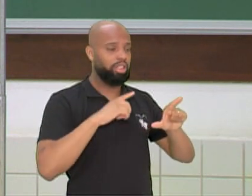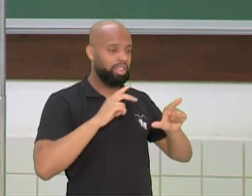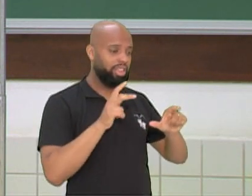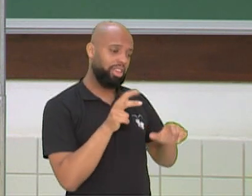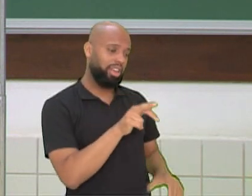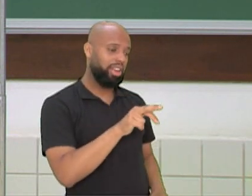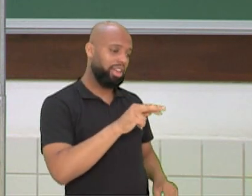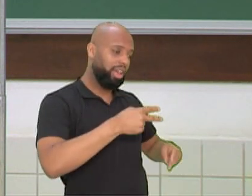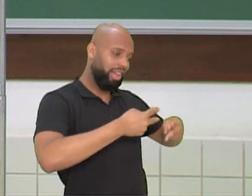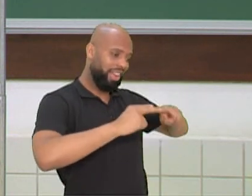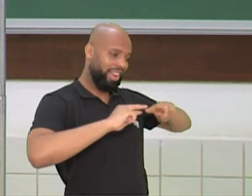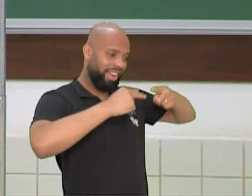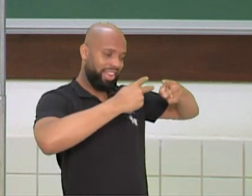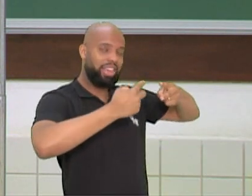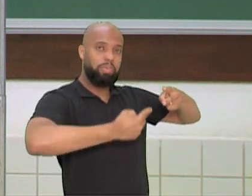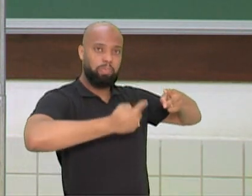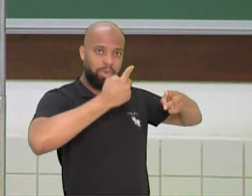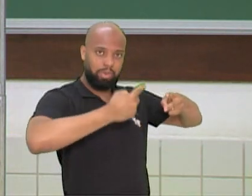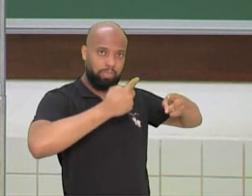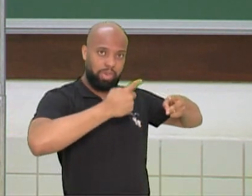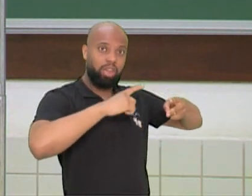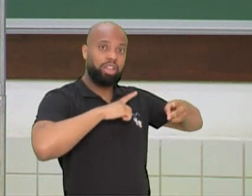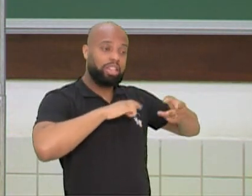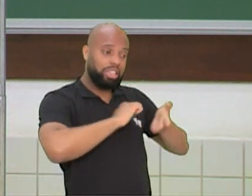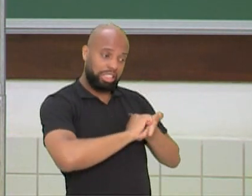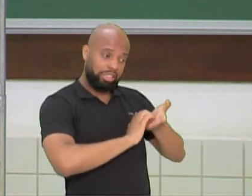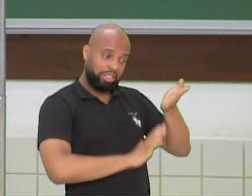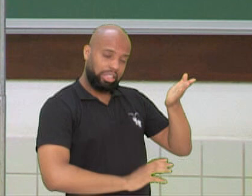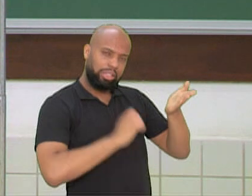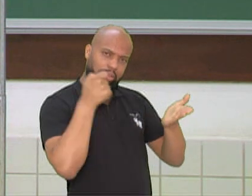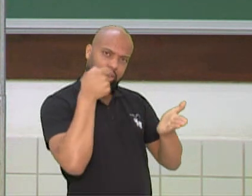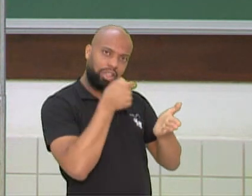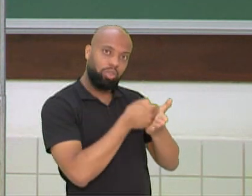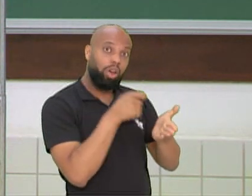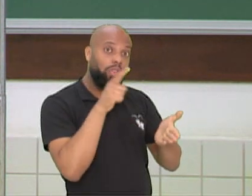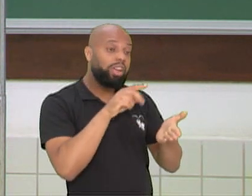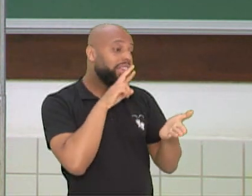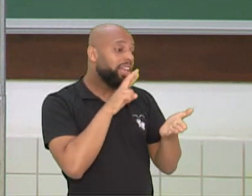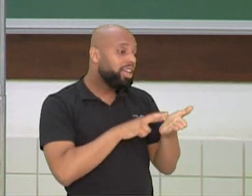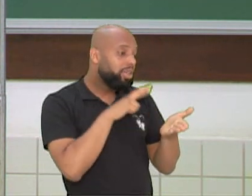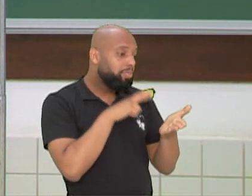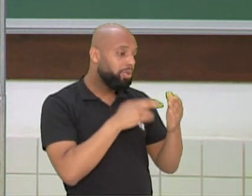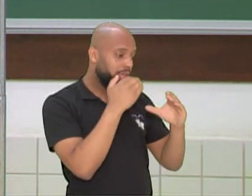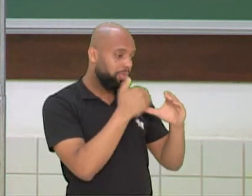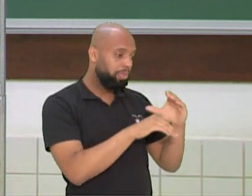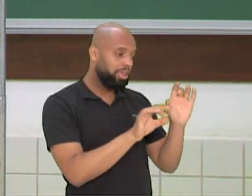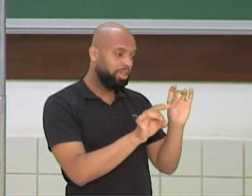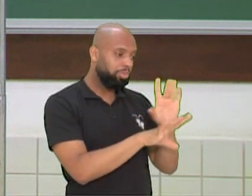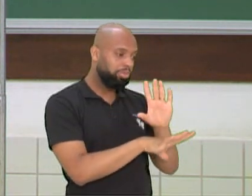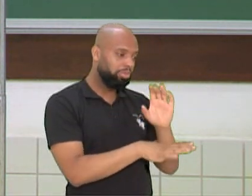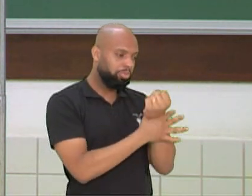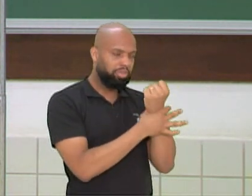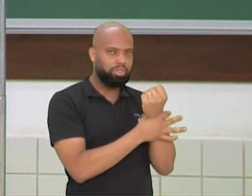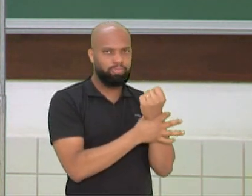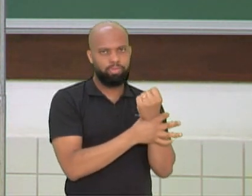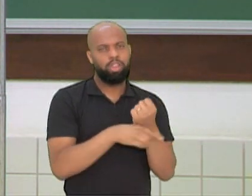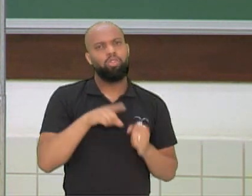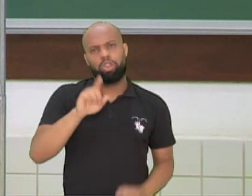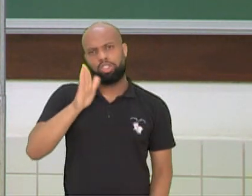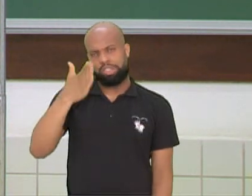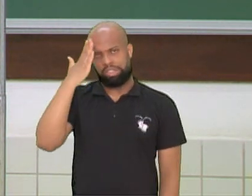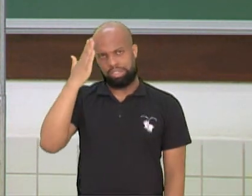no primeiro link que registra sua presença e clicar no segundo link que é as suas atividades, conforme você negociou com o seu